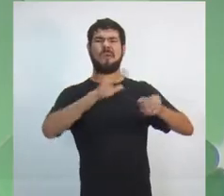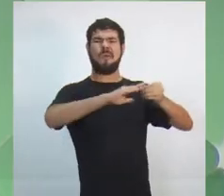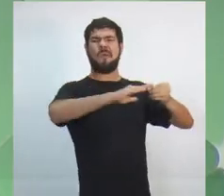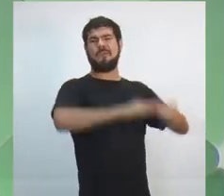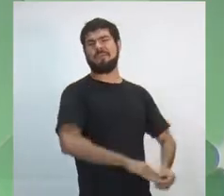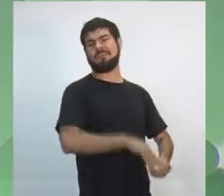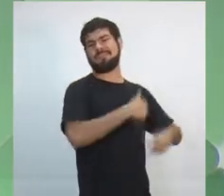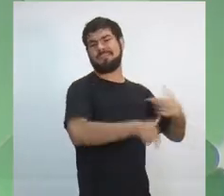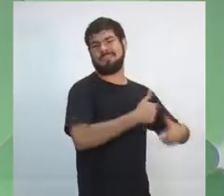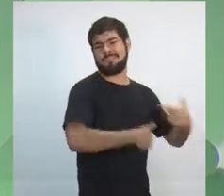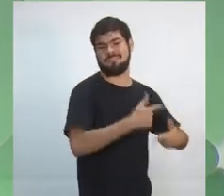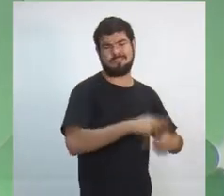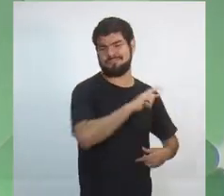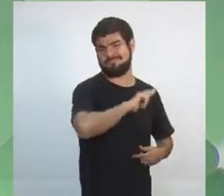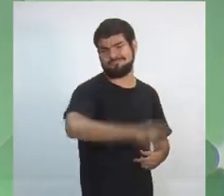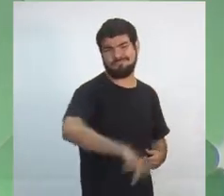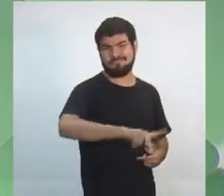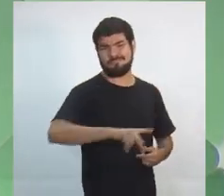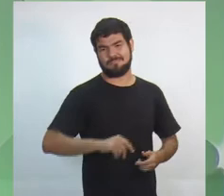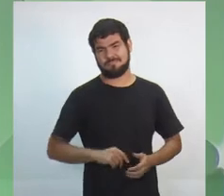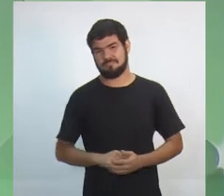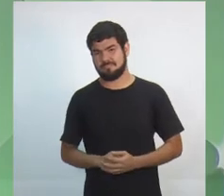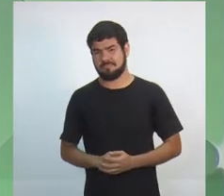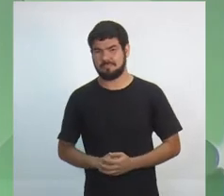sua família.